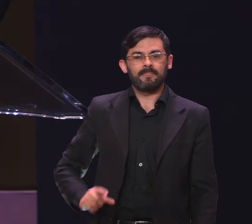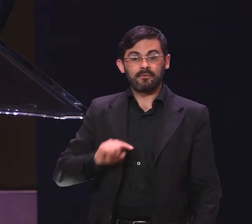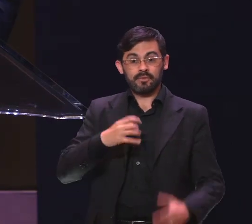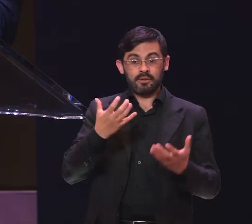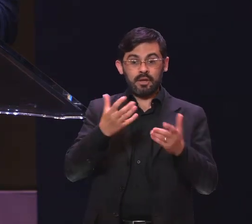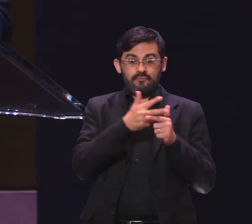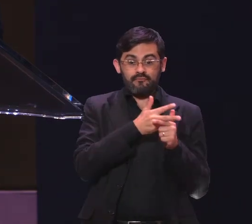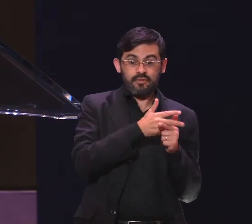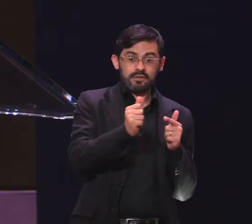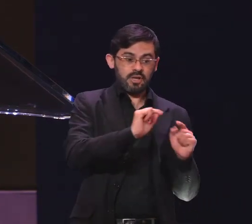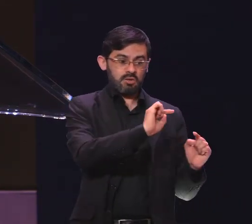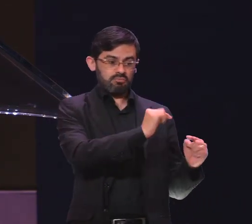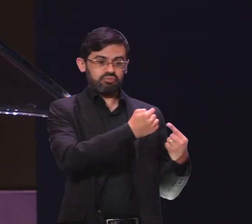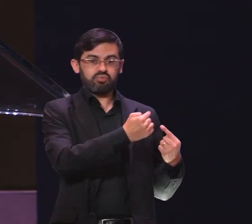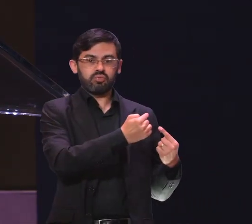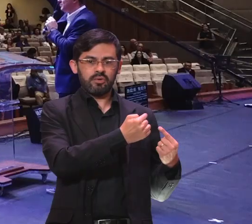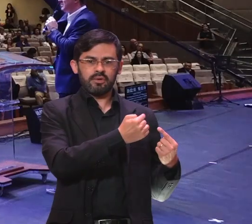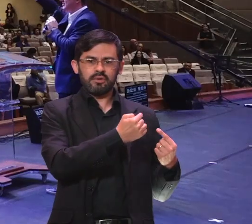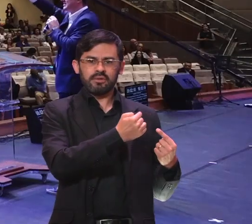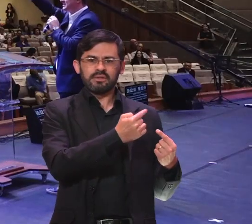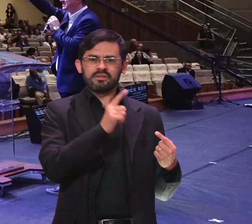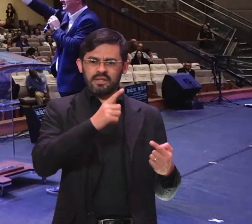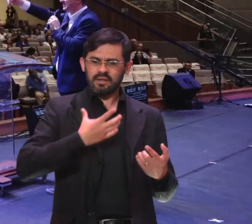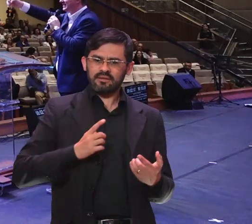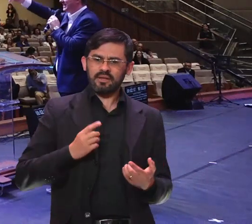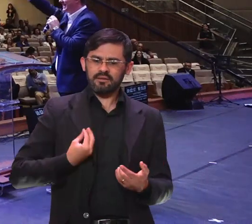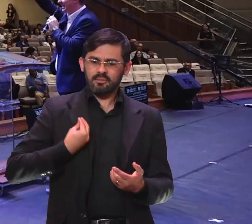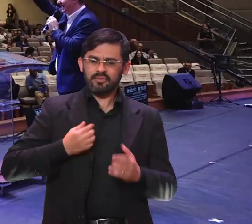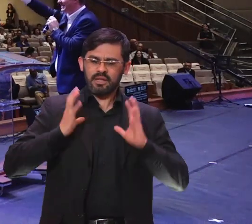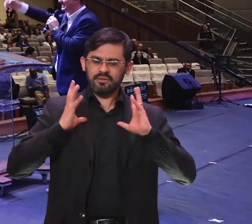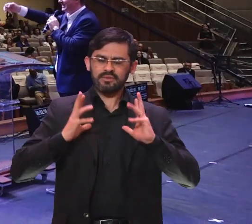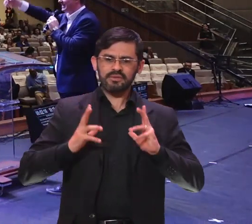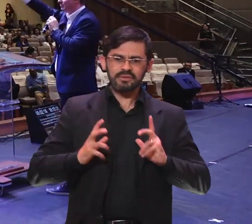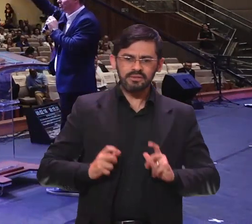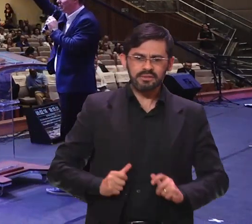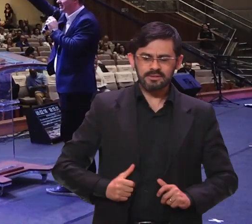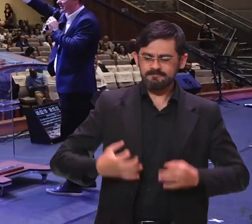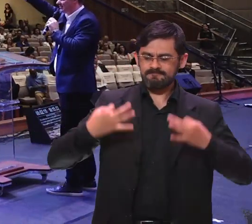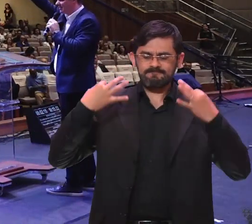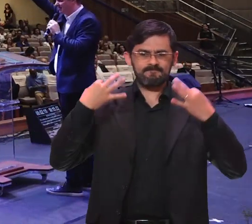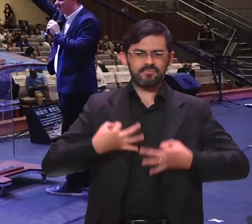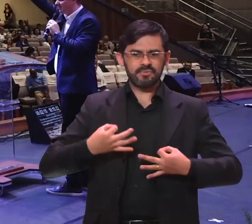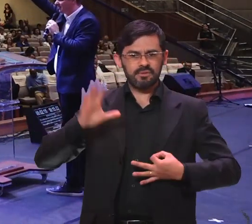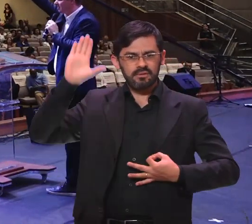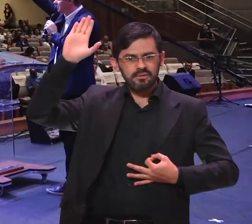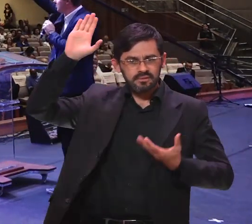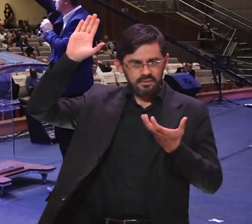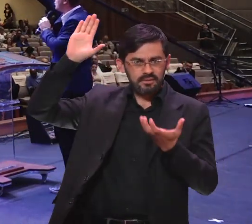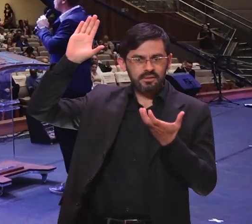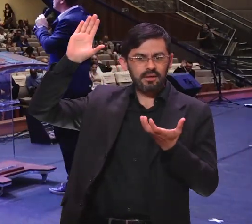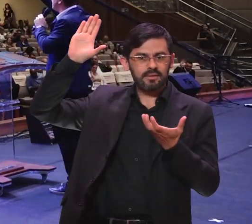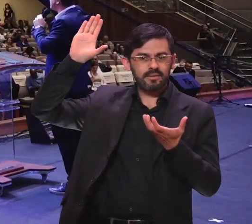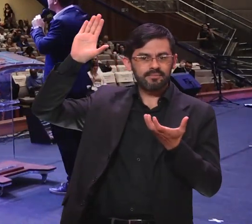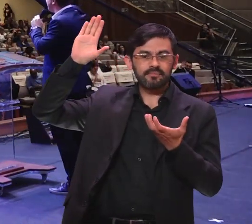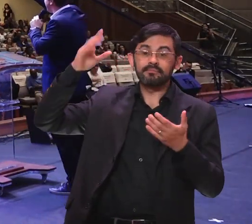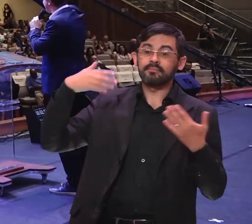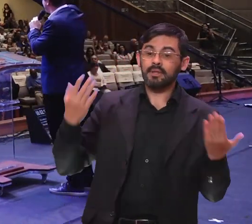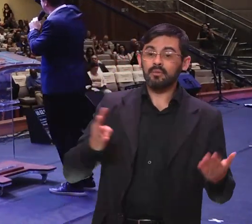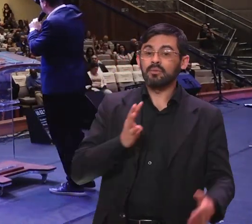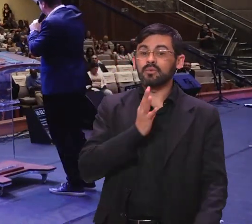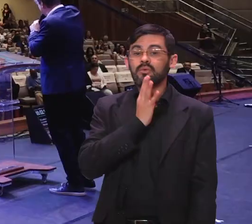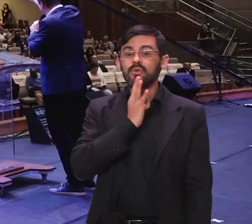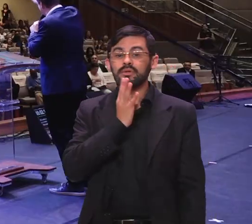vencer tentações? Quantos querem ter uma vida santa, íntegra, bonita? Levanta a mão. Conheça